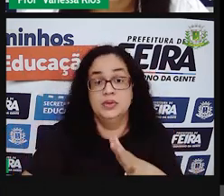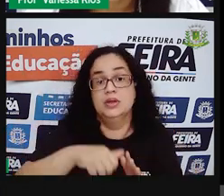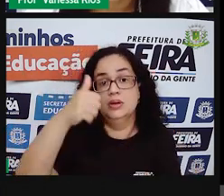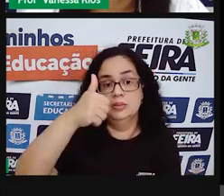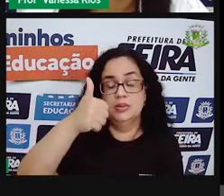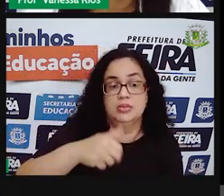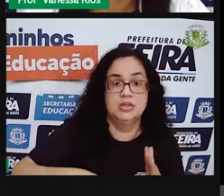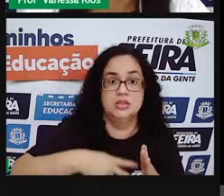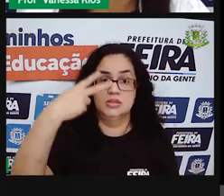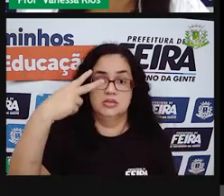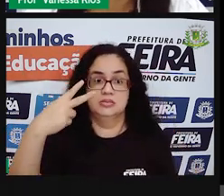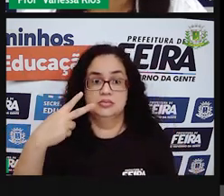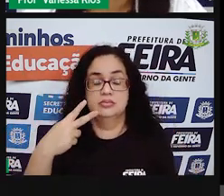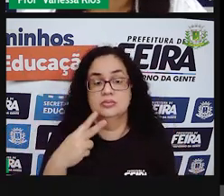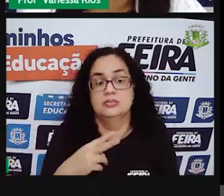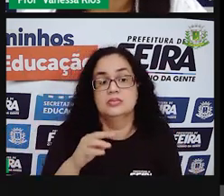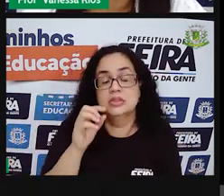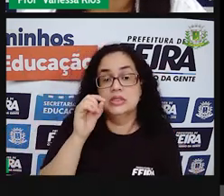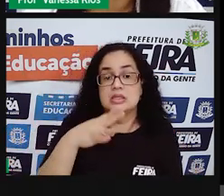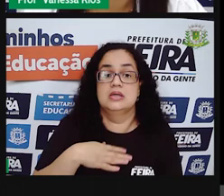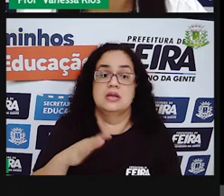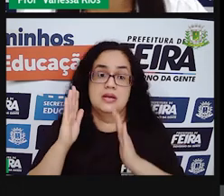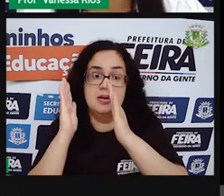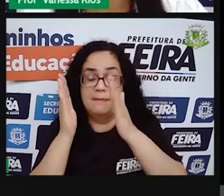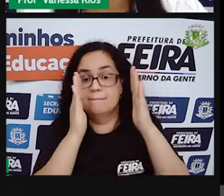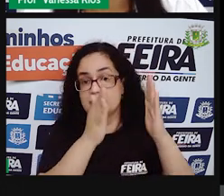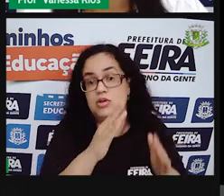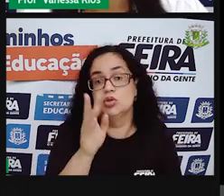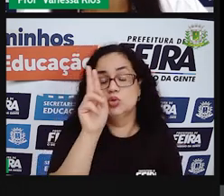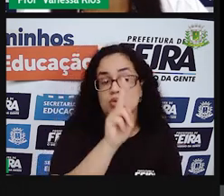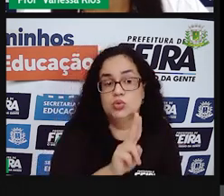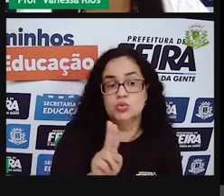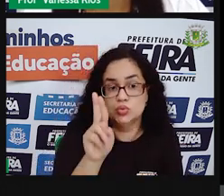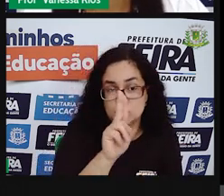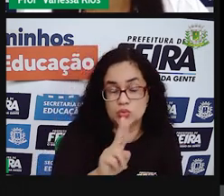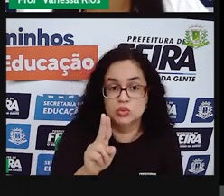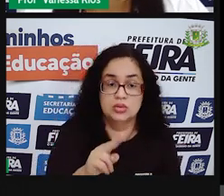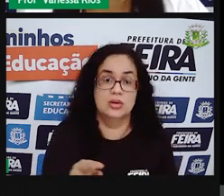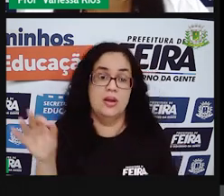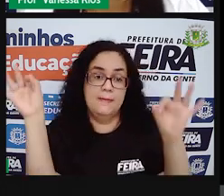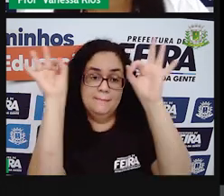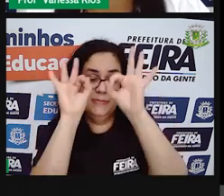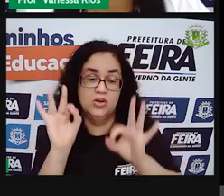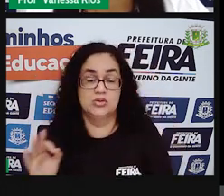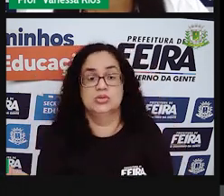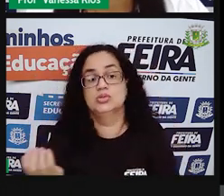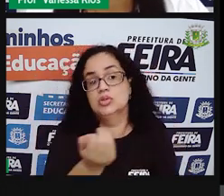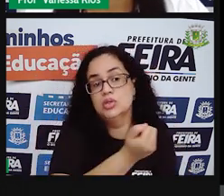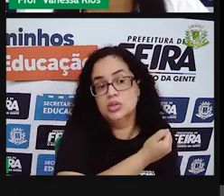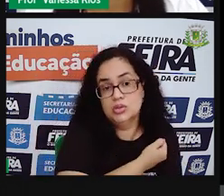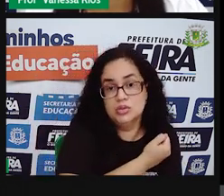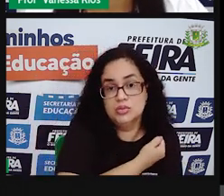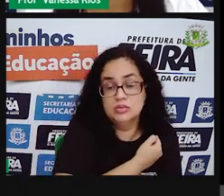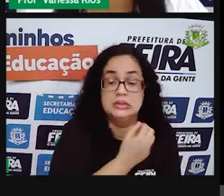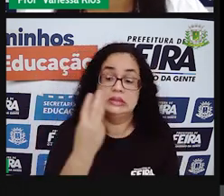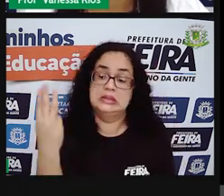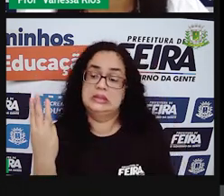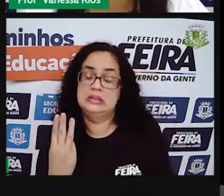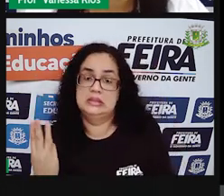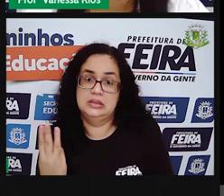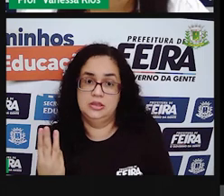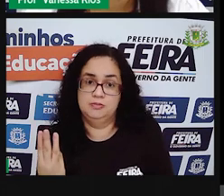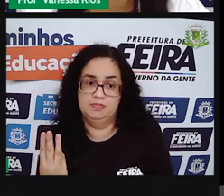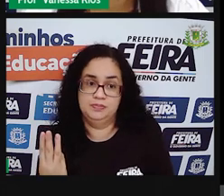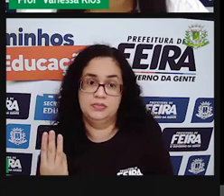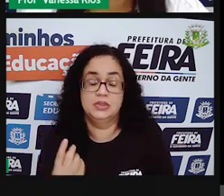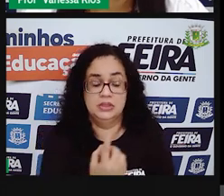segunda imagem, porque esse mesmo padrão ele foi utilizado para organizar os números da terceira imagem. Então, se eu descubro o